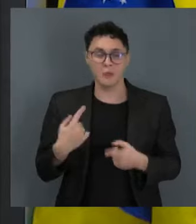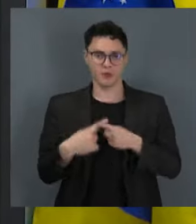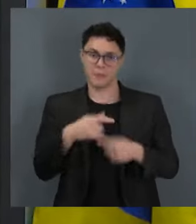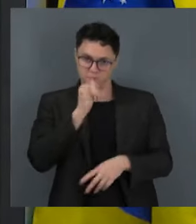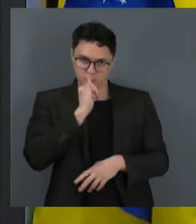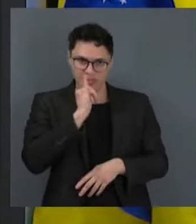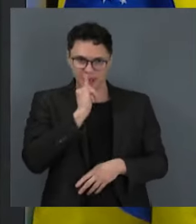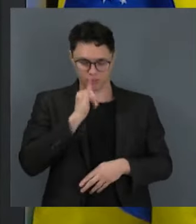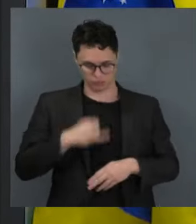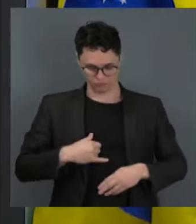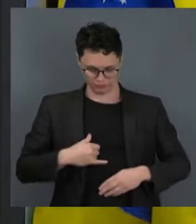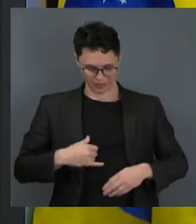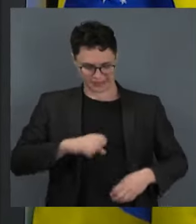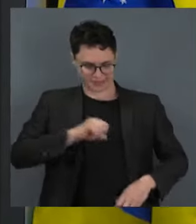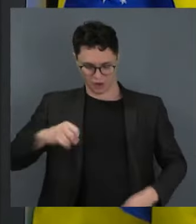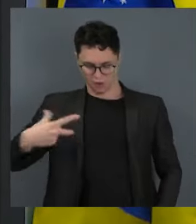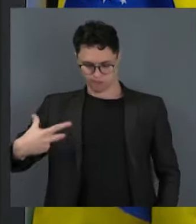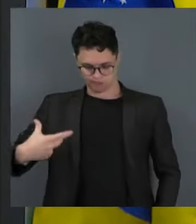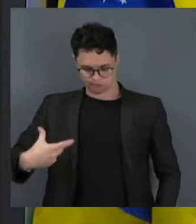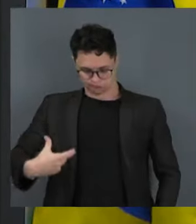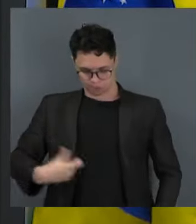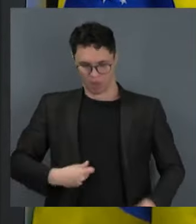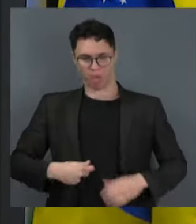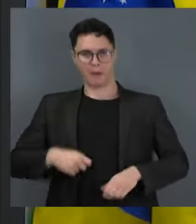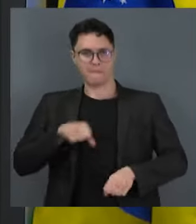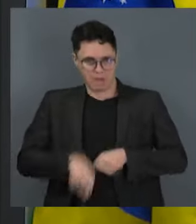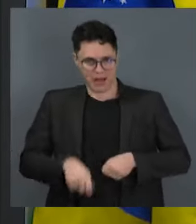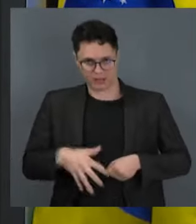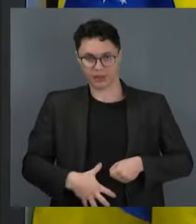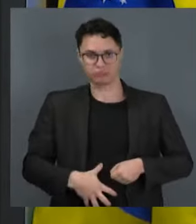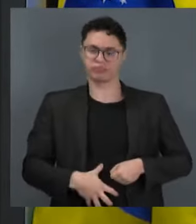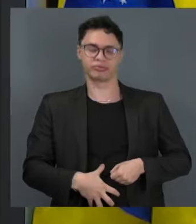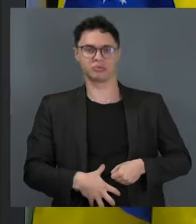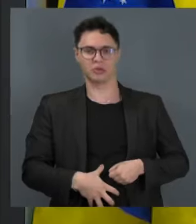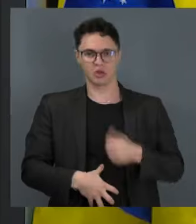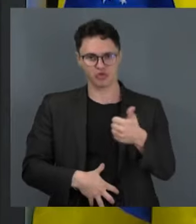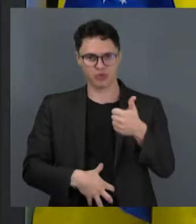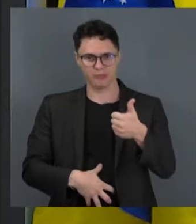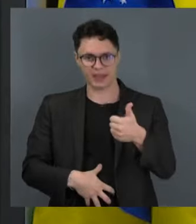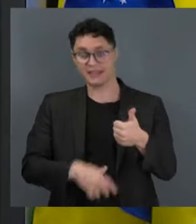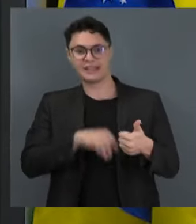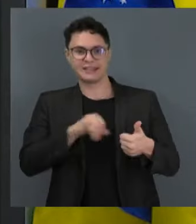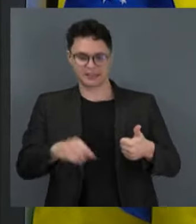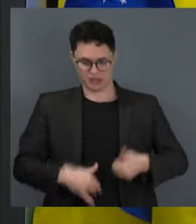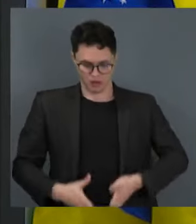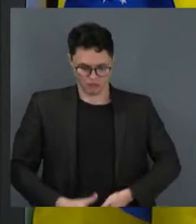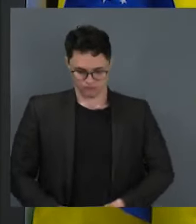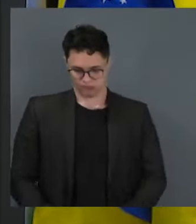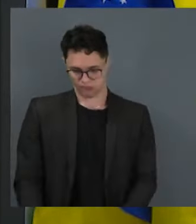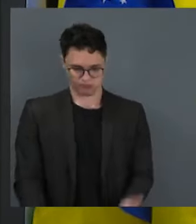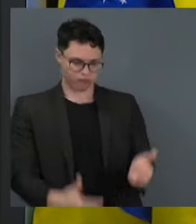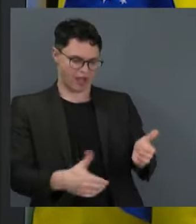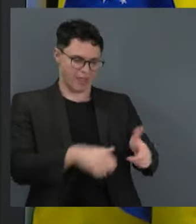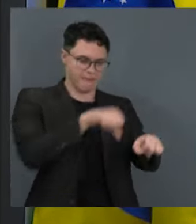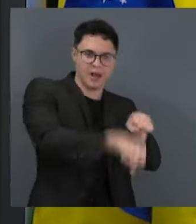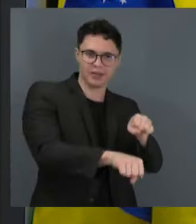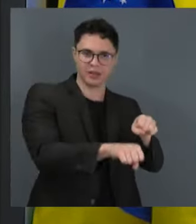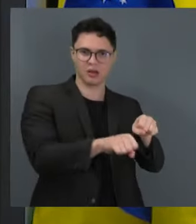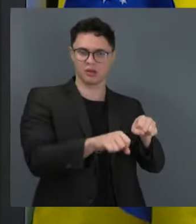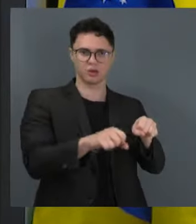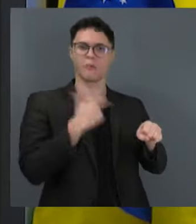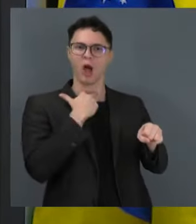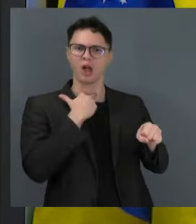Deixa de ser um mero conjunto de células para ser considerado uma pessoa Aliás não pode passar a imagem aqui